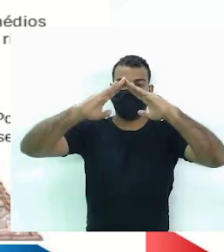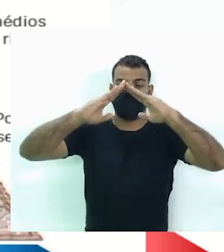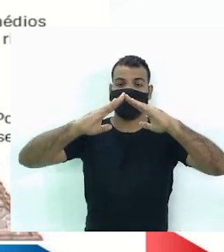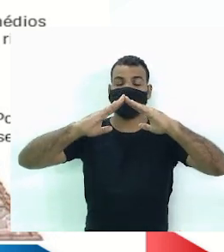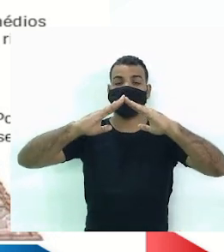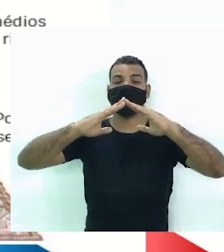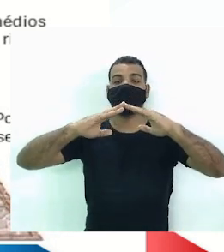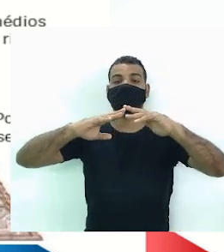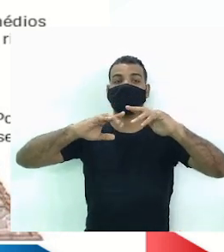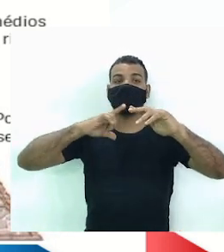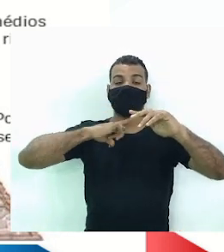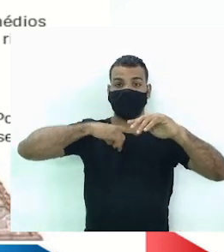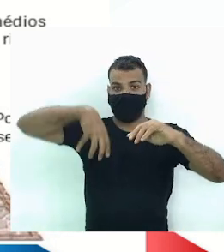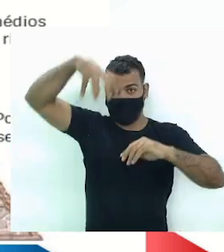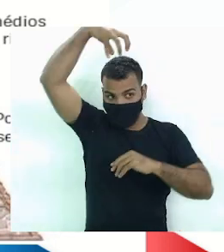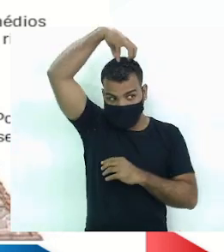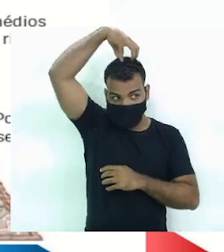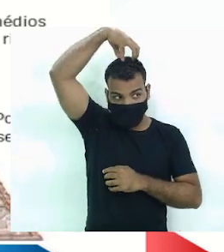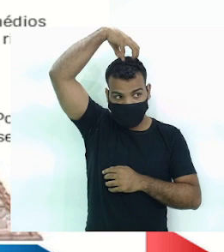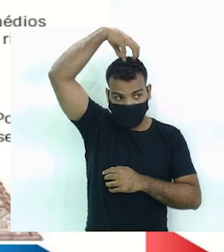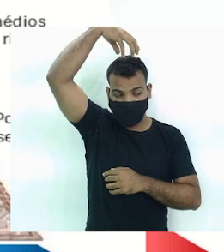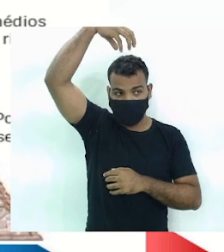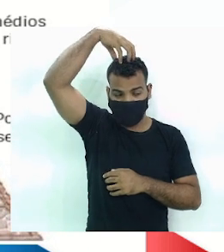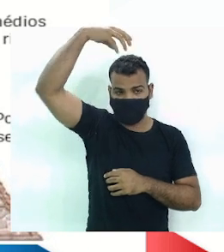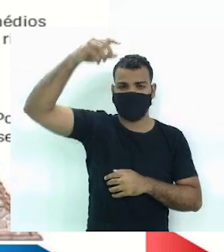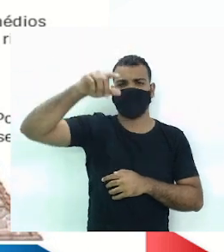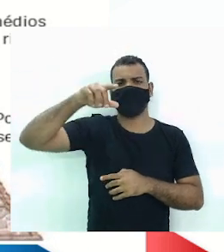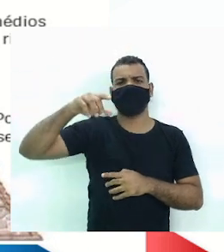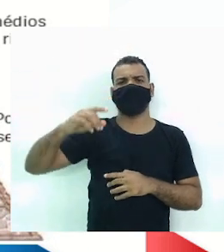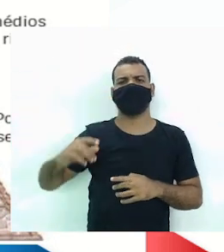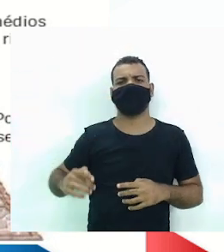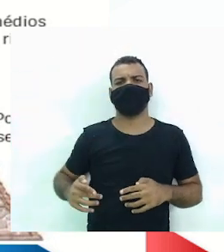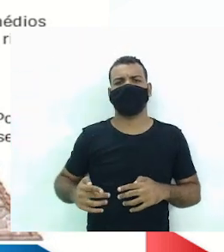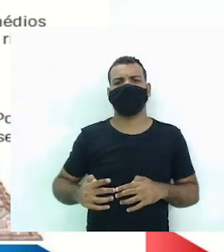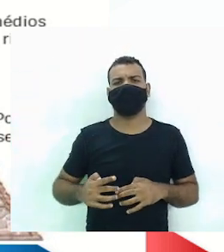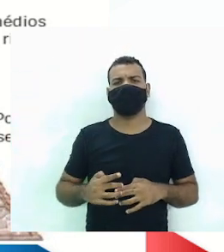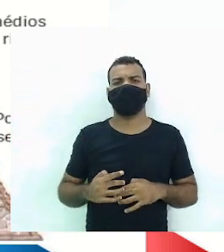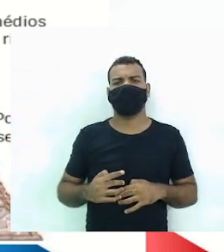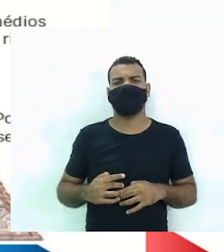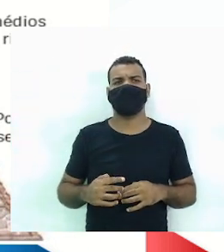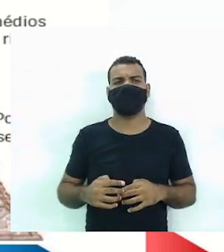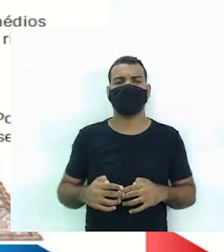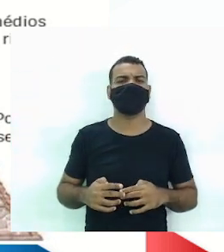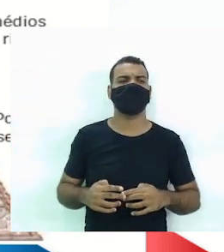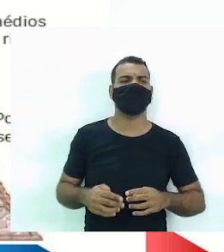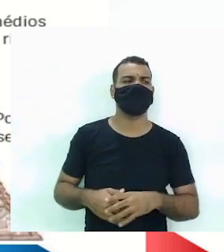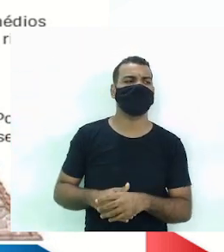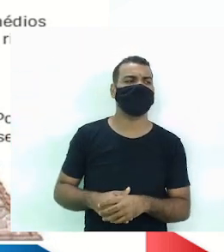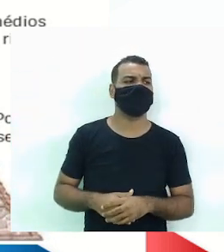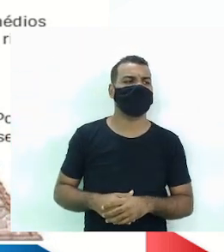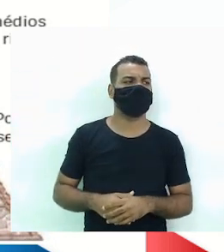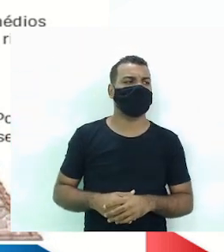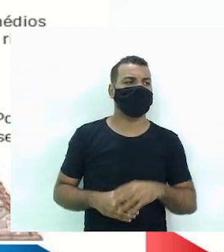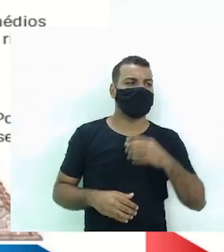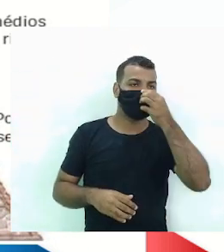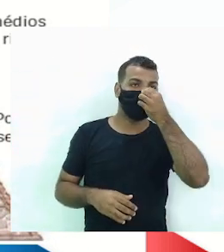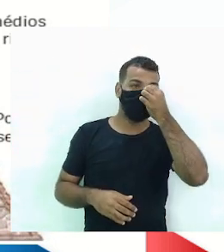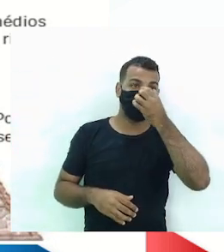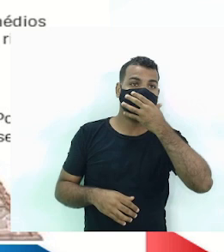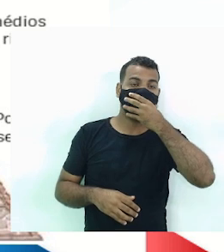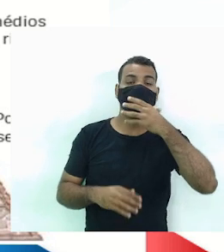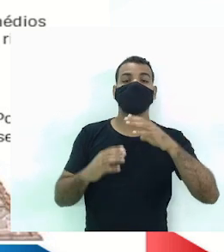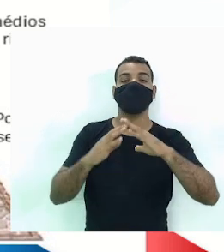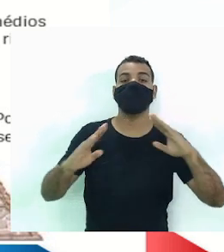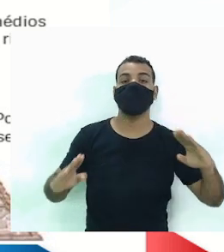vai ter a realeza, não é? Os reis, os nobres, junto com a alta nobreza e com o